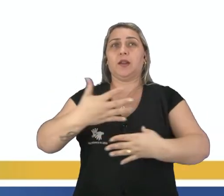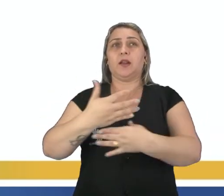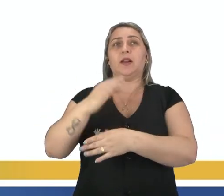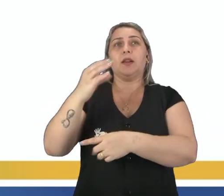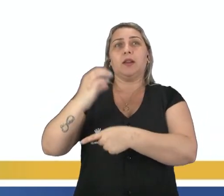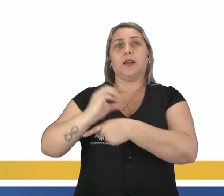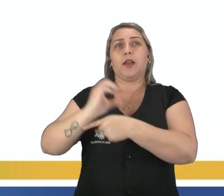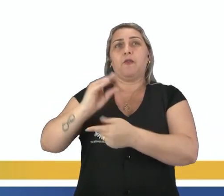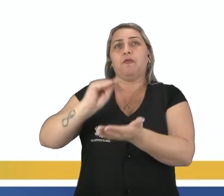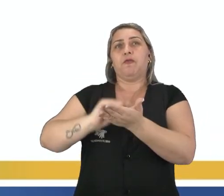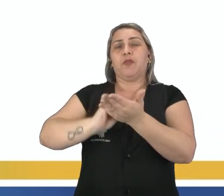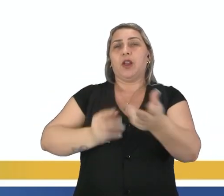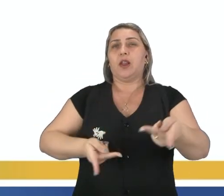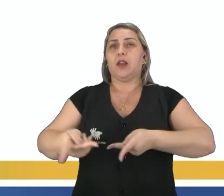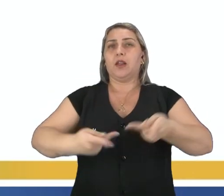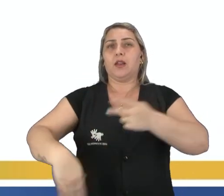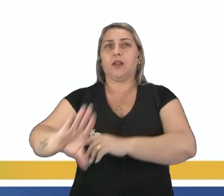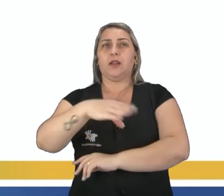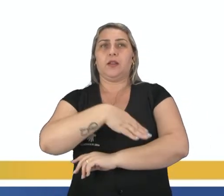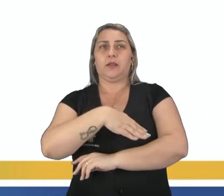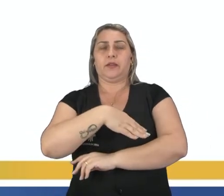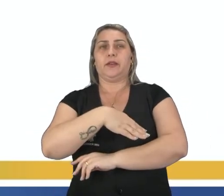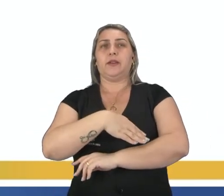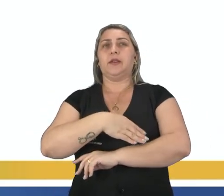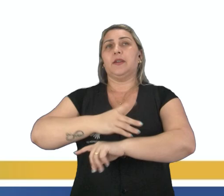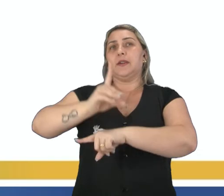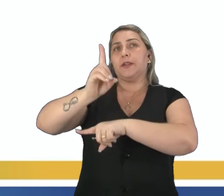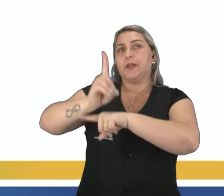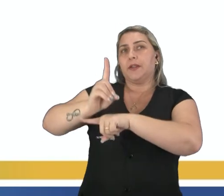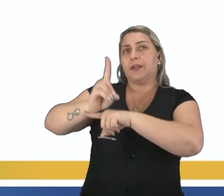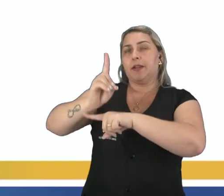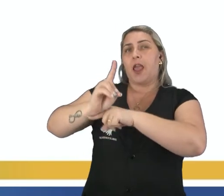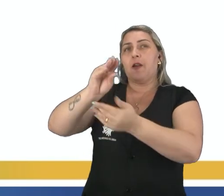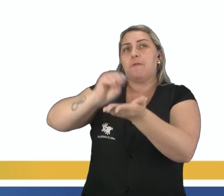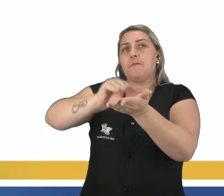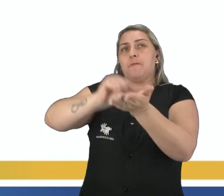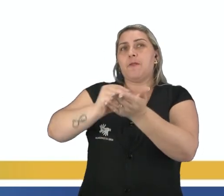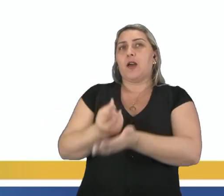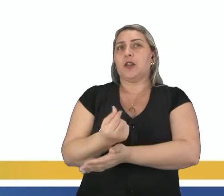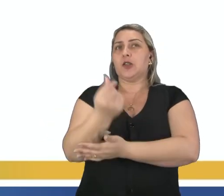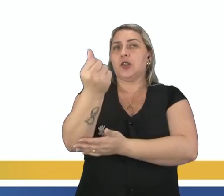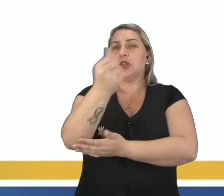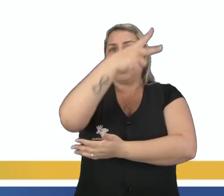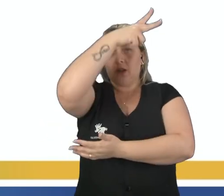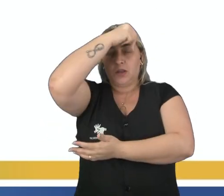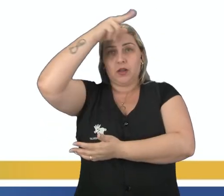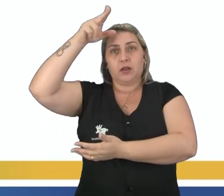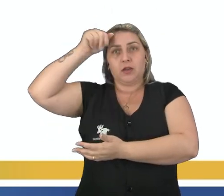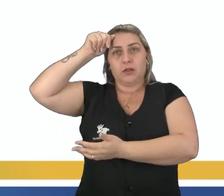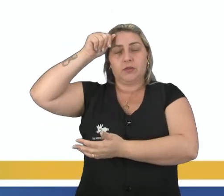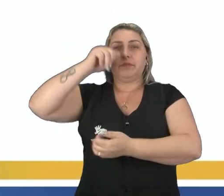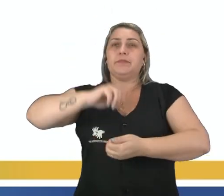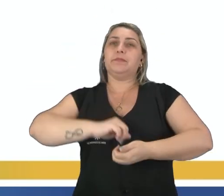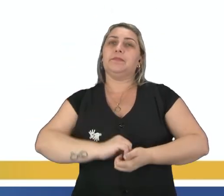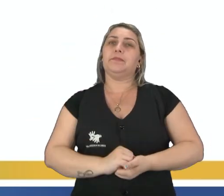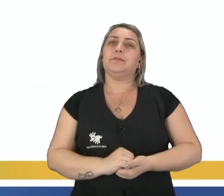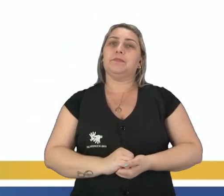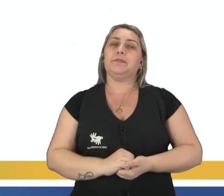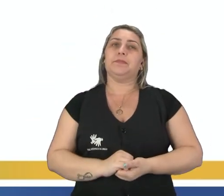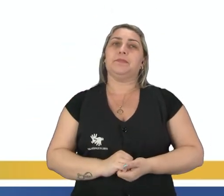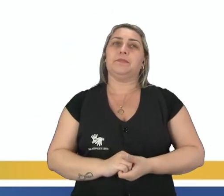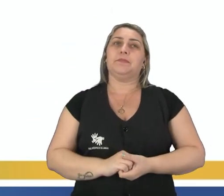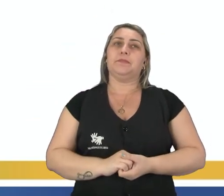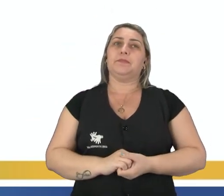centrais; letra C, falta de planejamento das cidades; ou letra D, falta de dinheiro